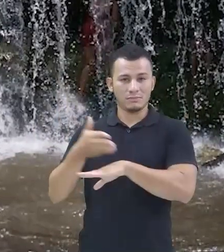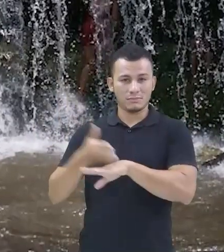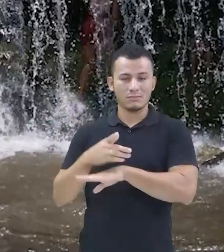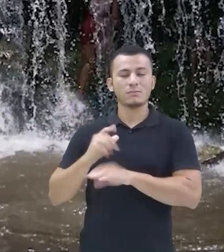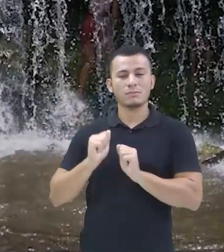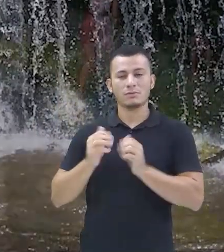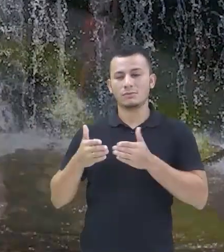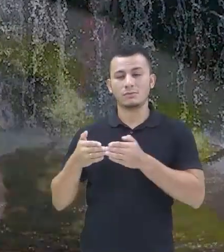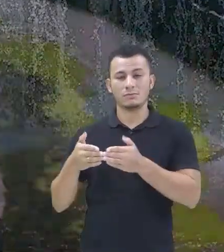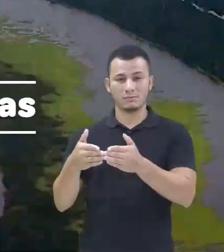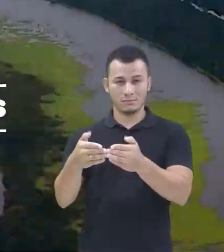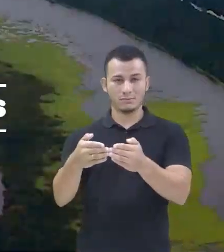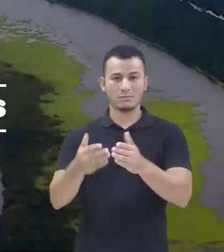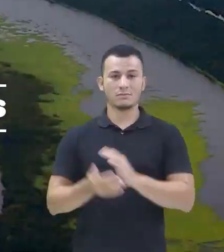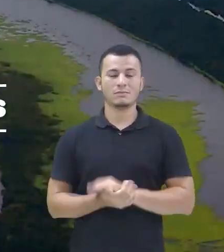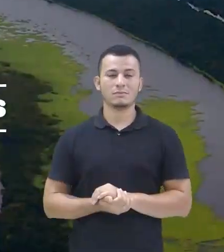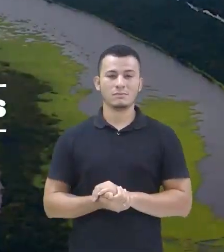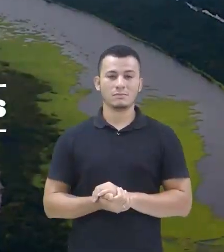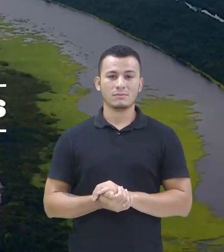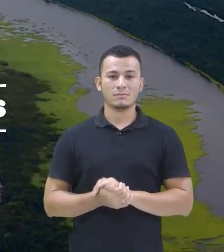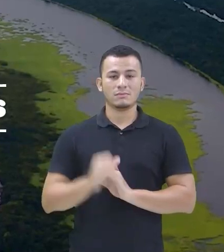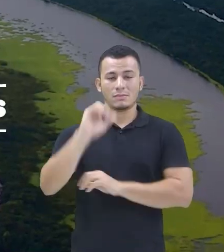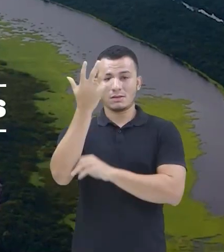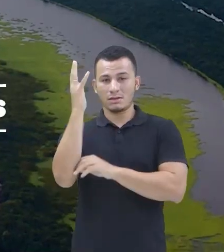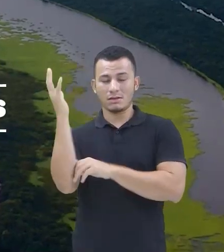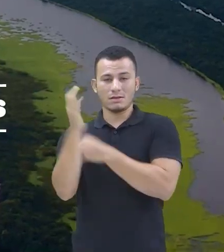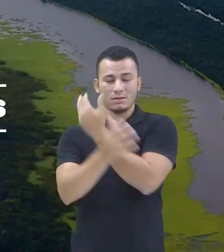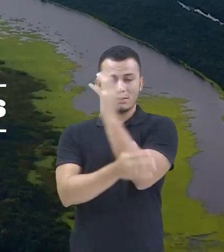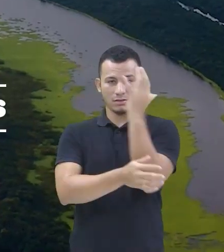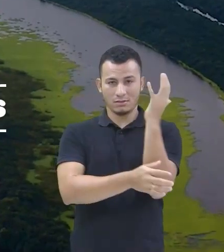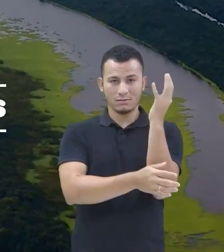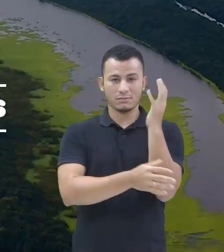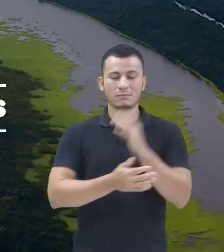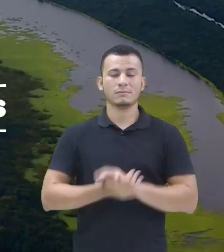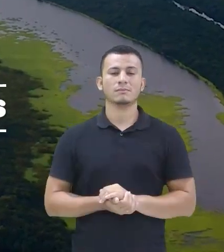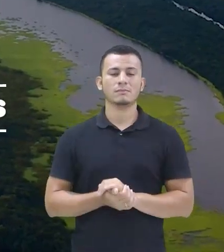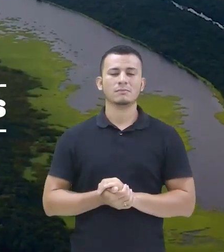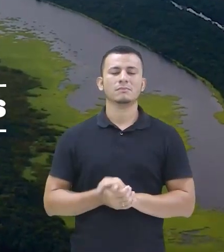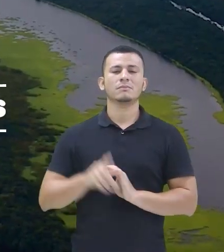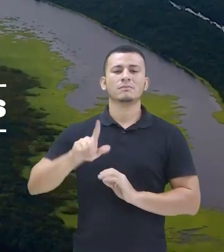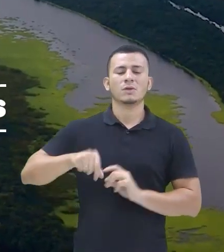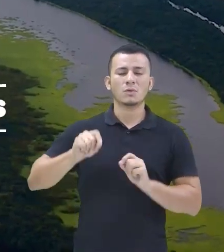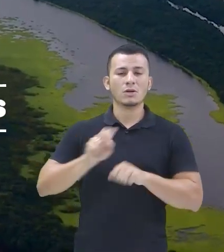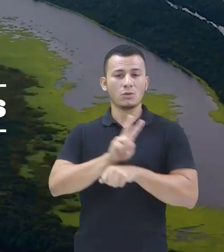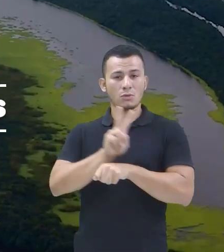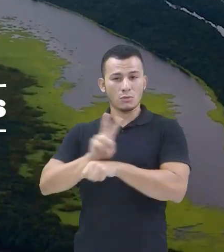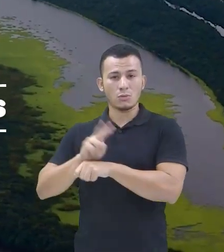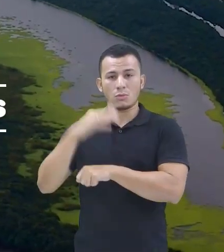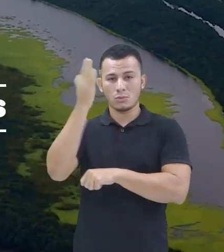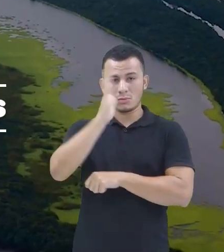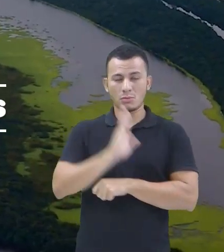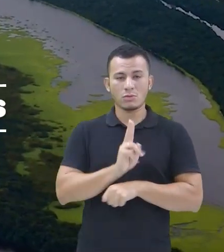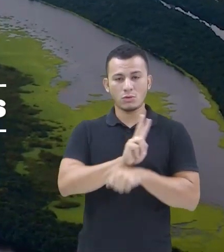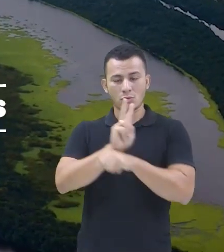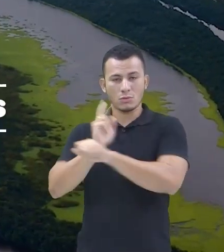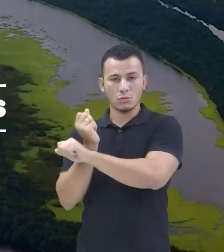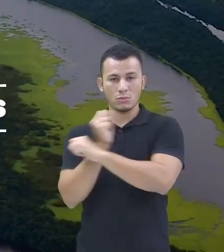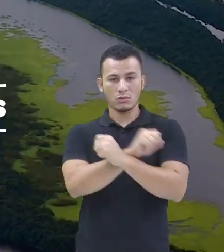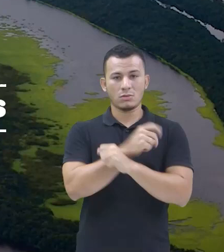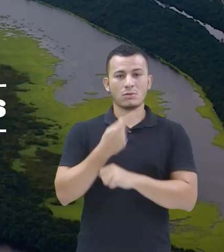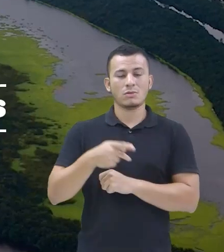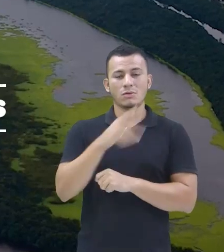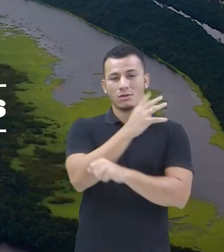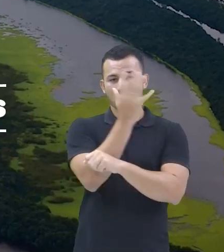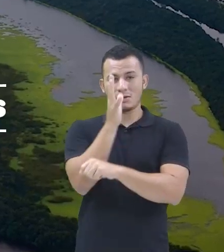via fluvial. Parque Nacional de Anavilhanas, uma unidade de conservação brasileira de proteção integral da